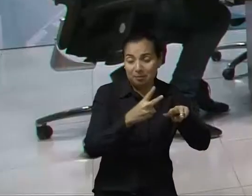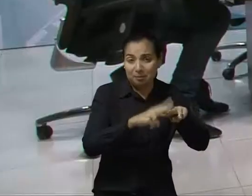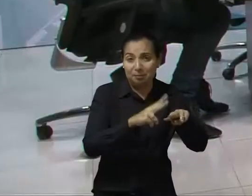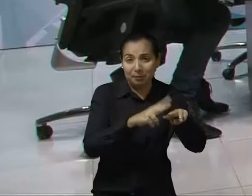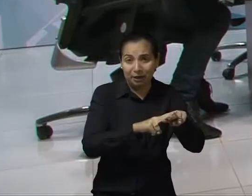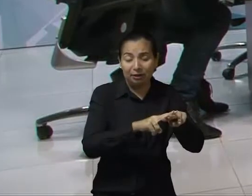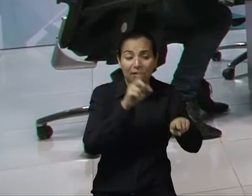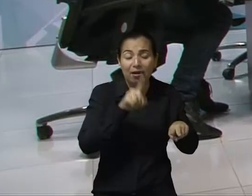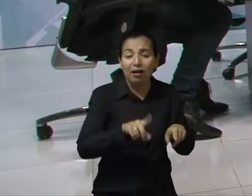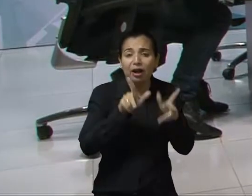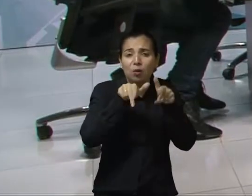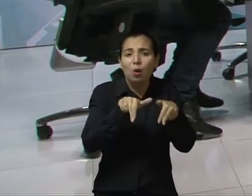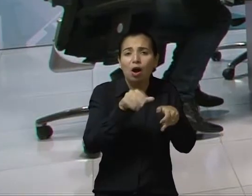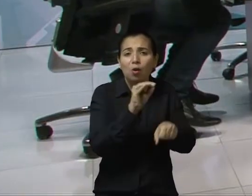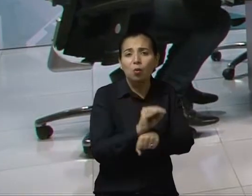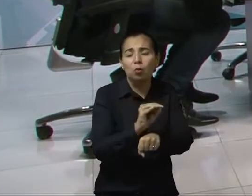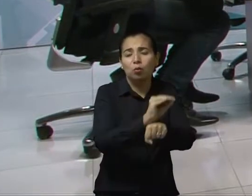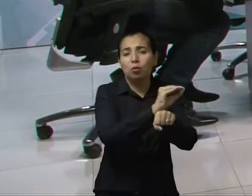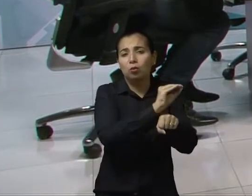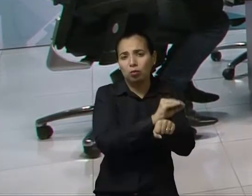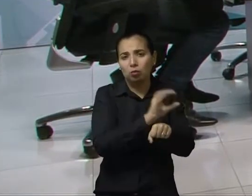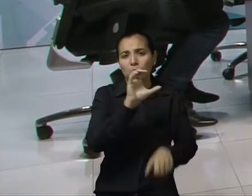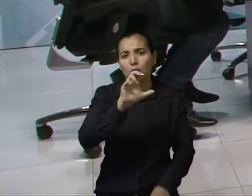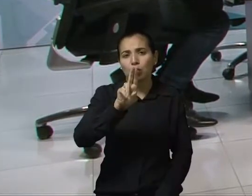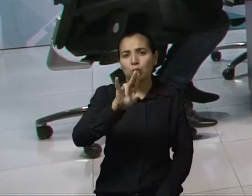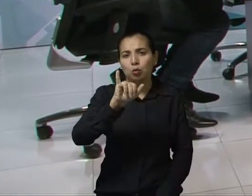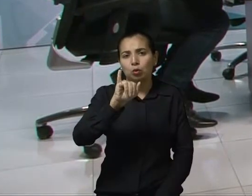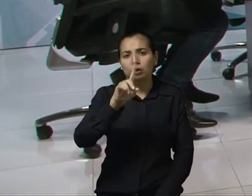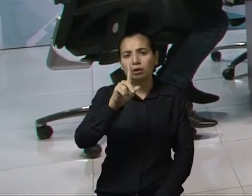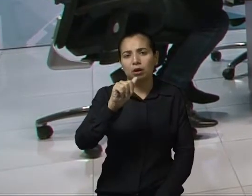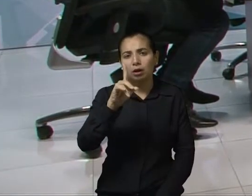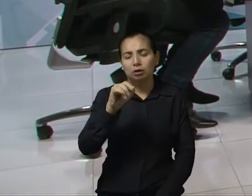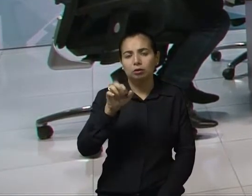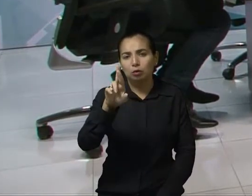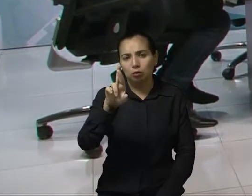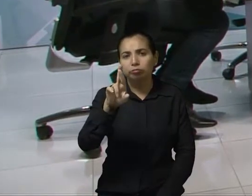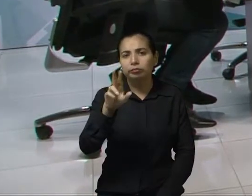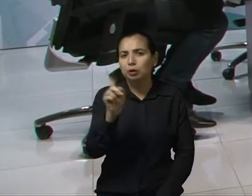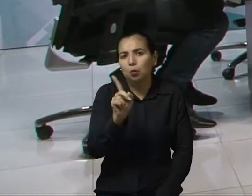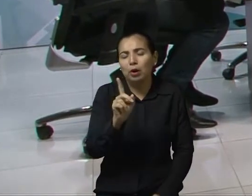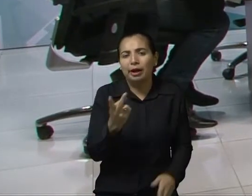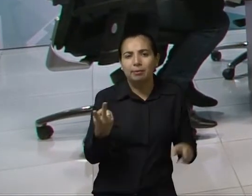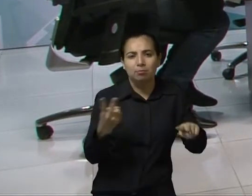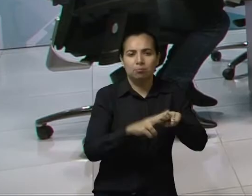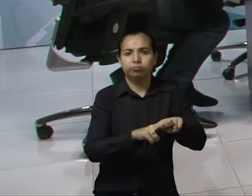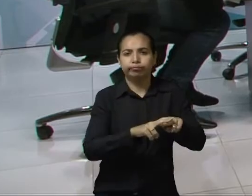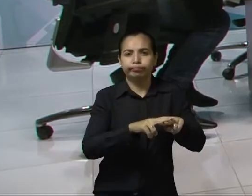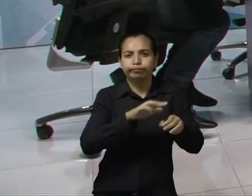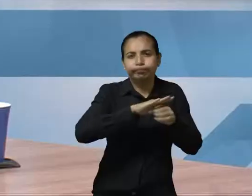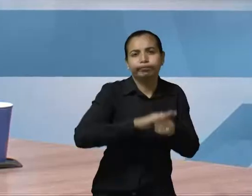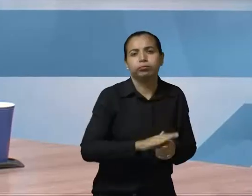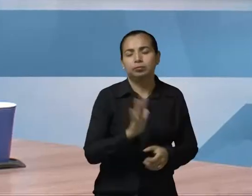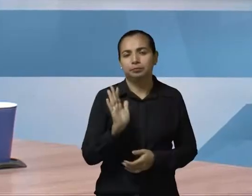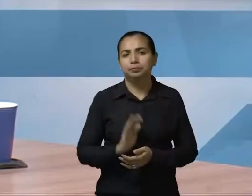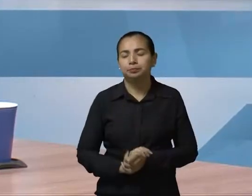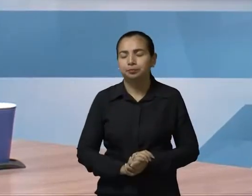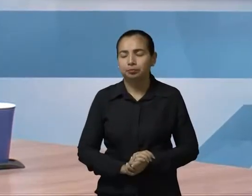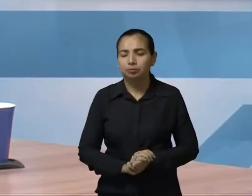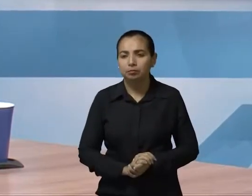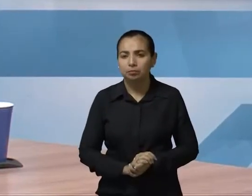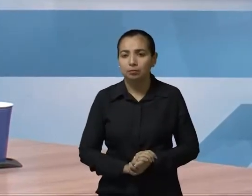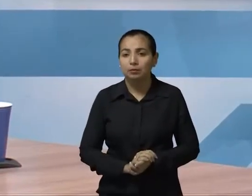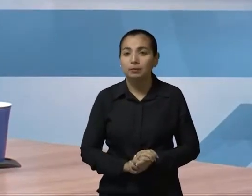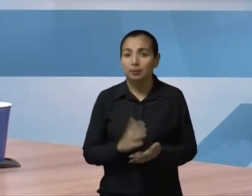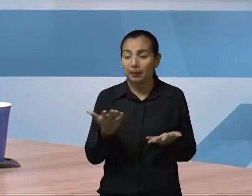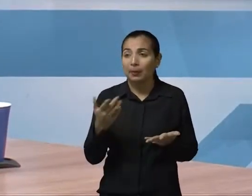Ele é um cuidador, basicamente, e não um repressor. Deixa eu colocar o Edmar nessa discussão.